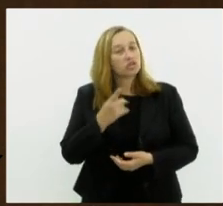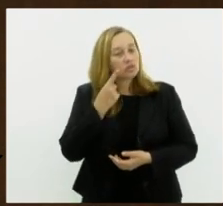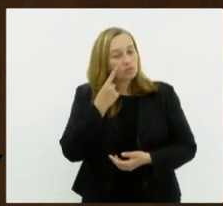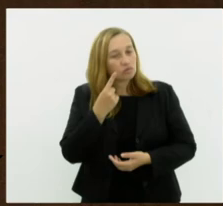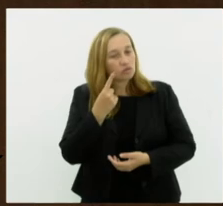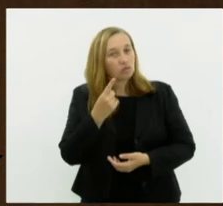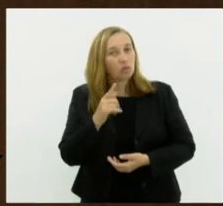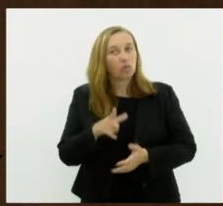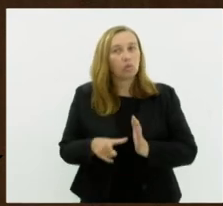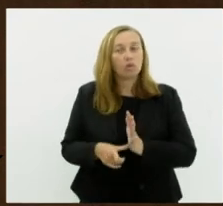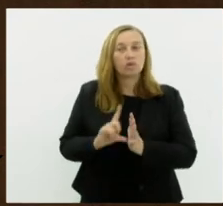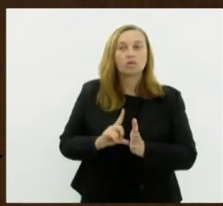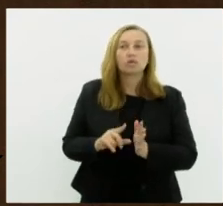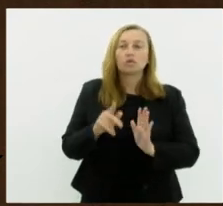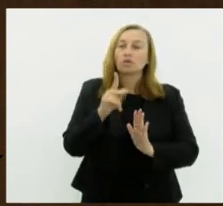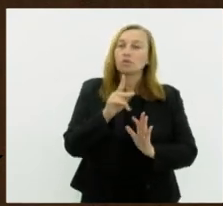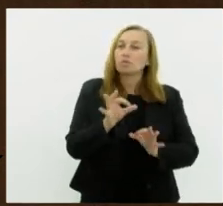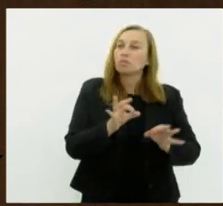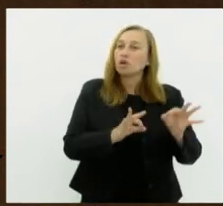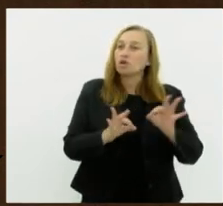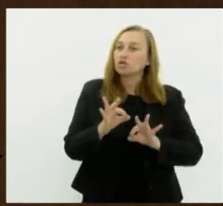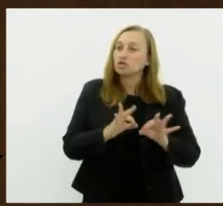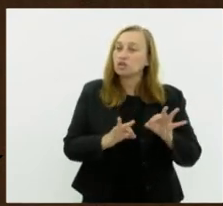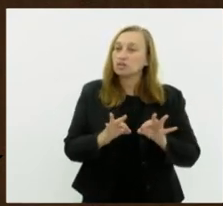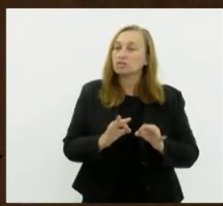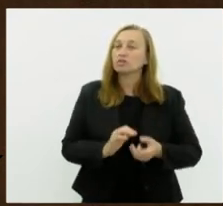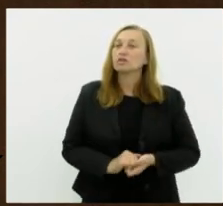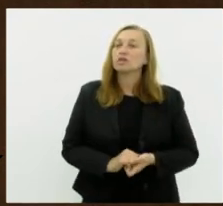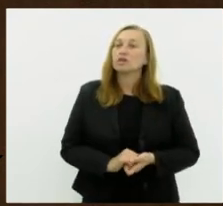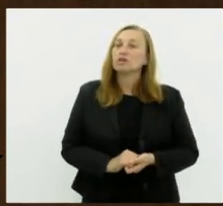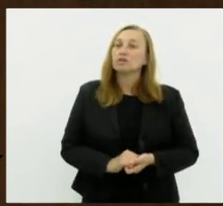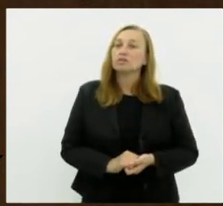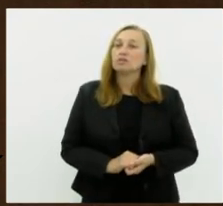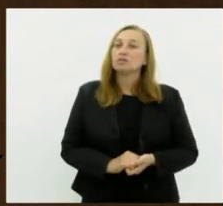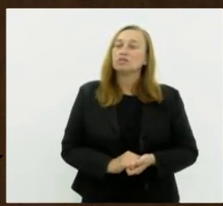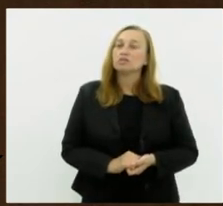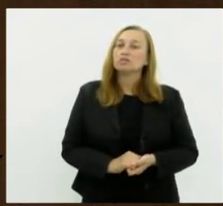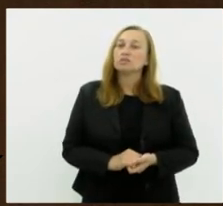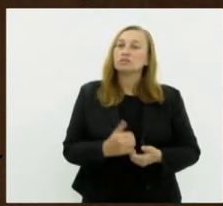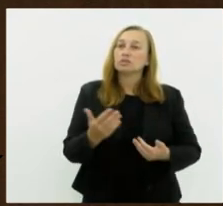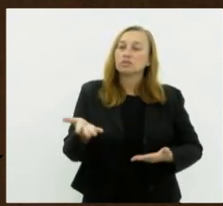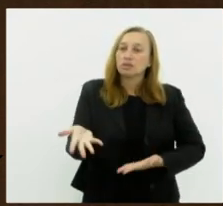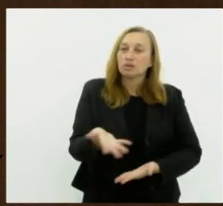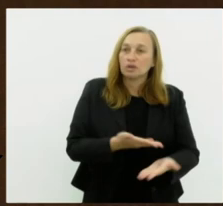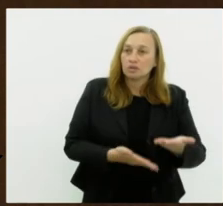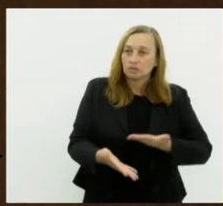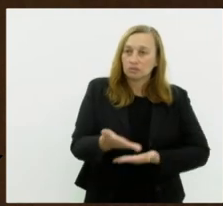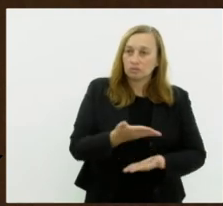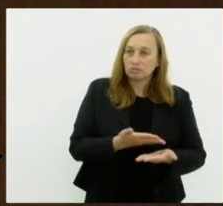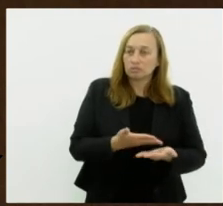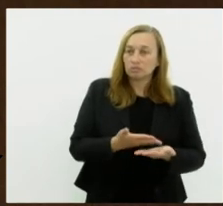isso, é o projeto de que da parceria